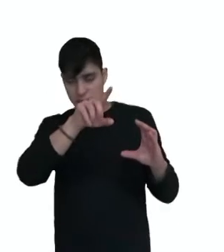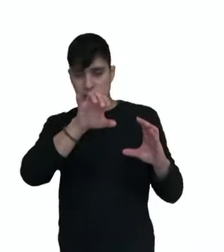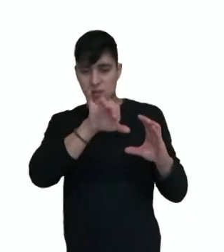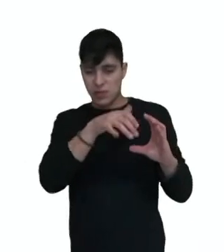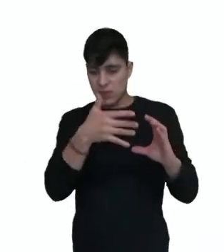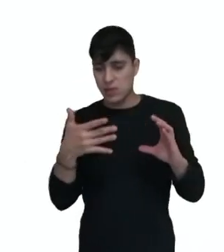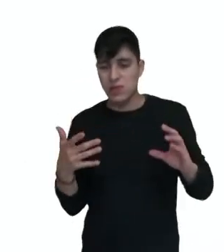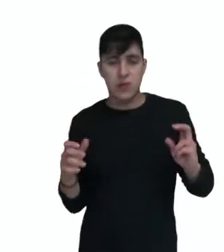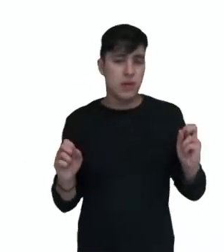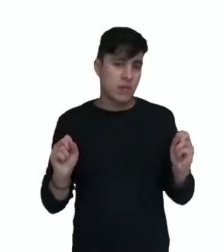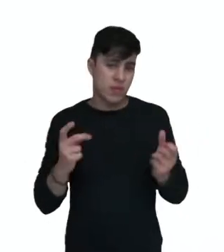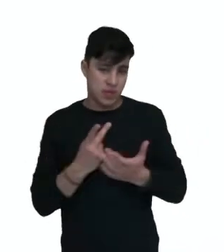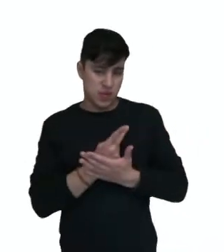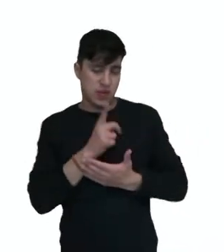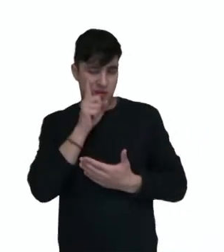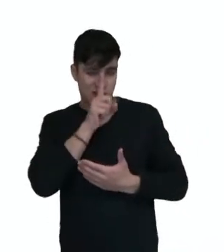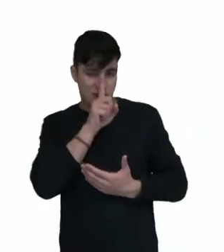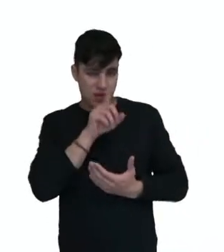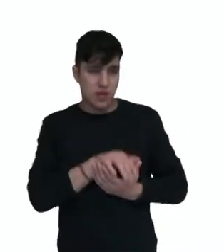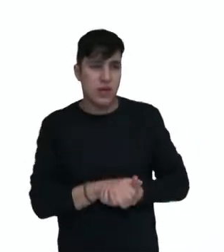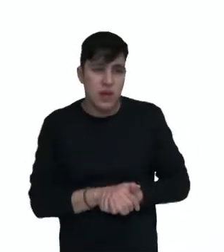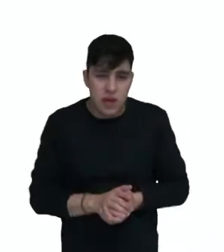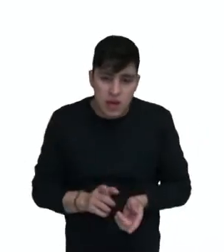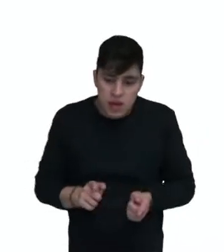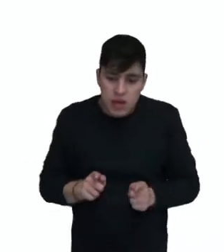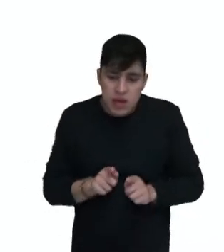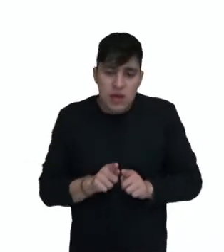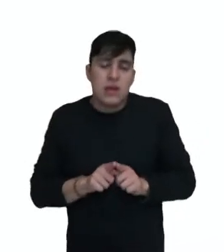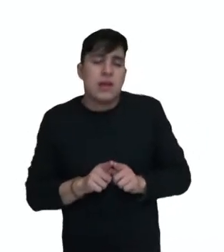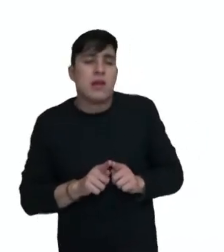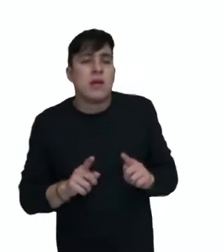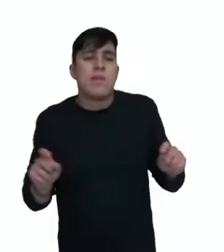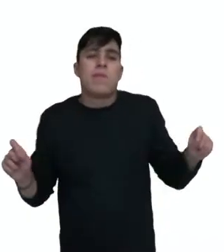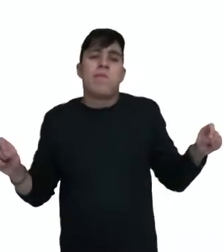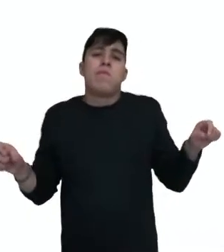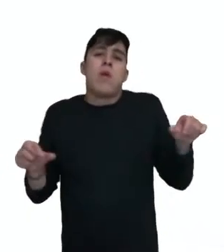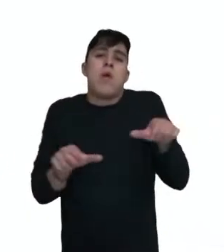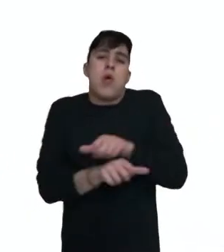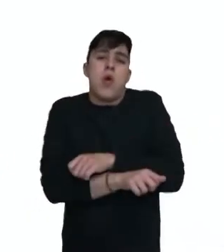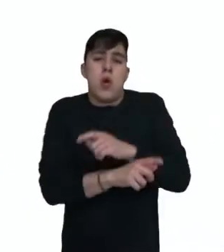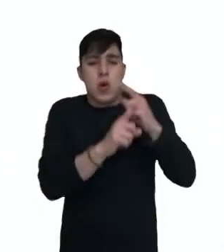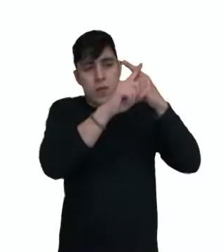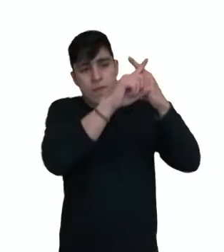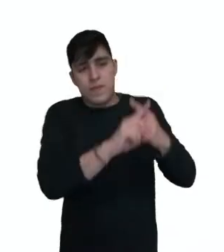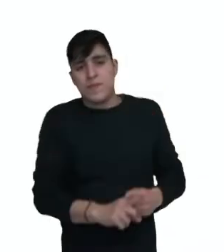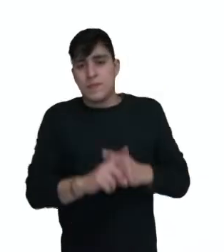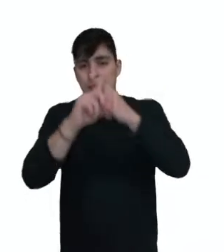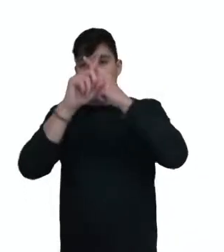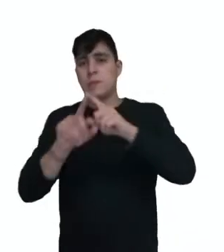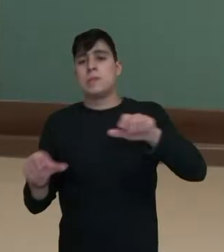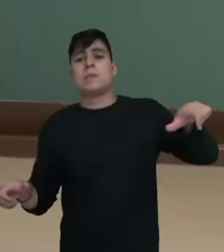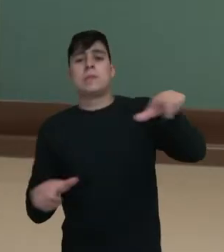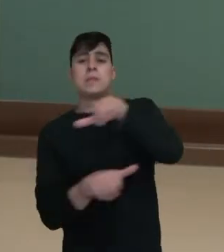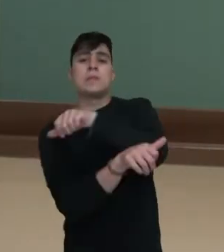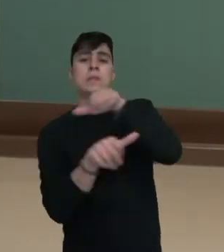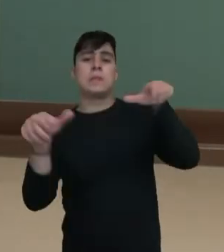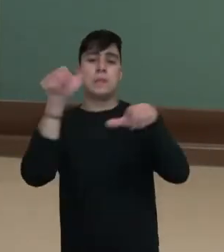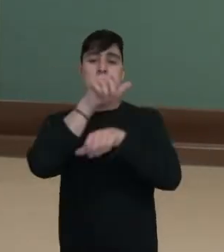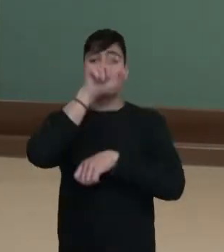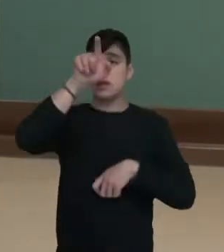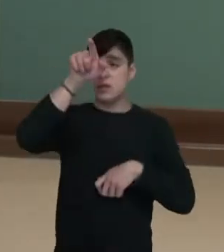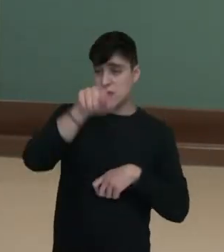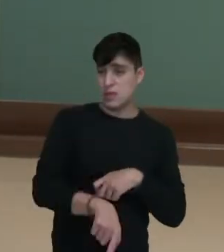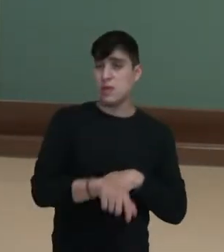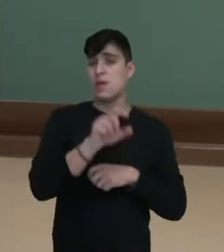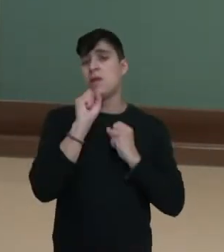pode ocorrer erros, né? E pode ser translocação. Os genes mudam de lugar, né? E às vezes essa mudança de